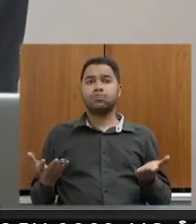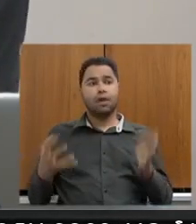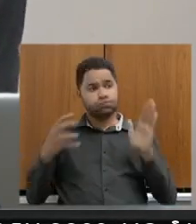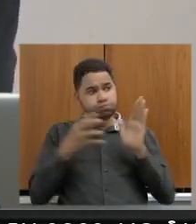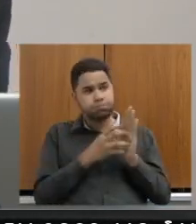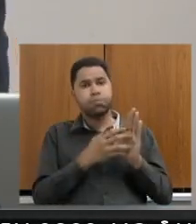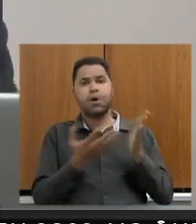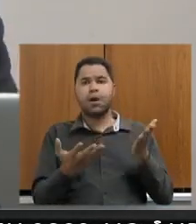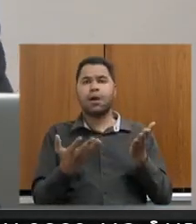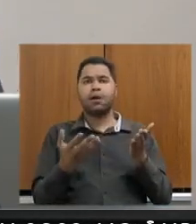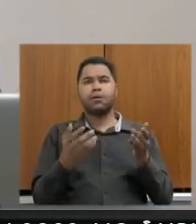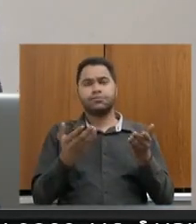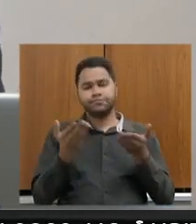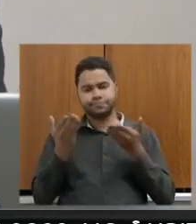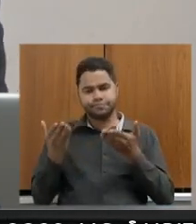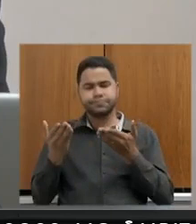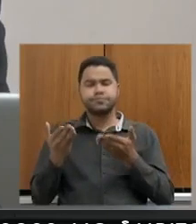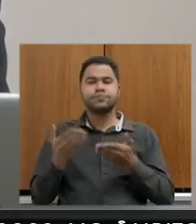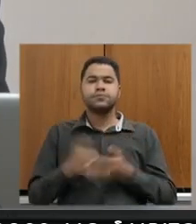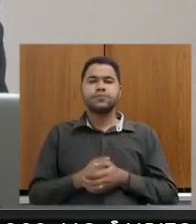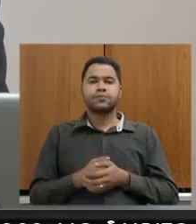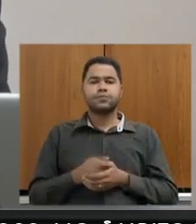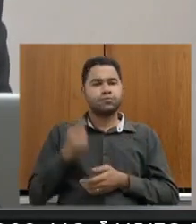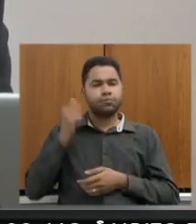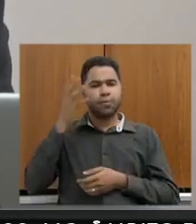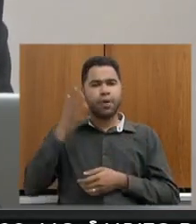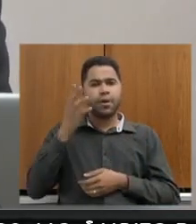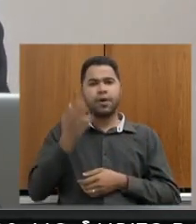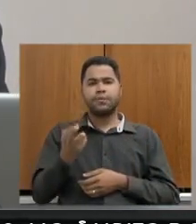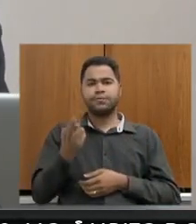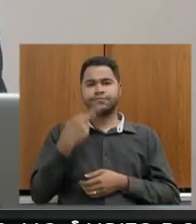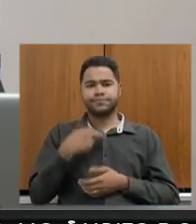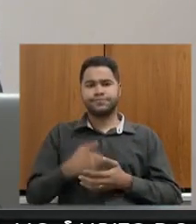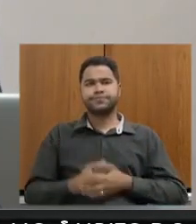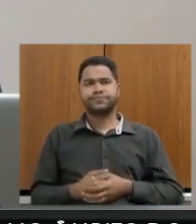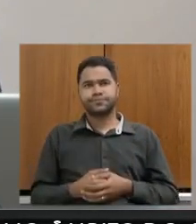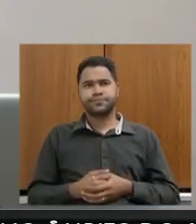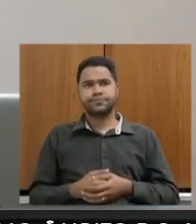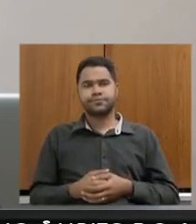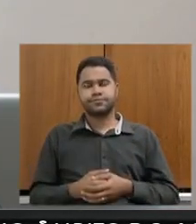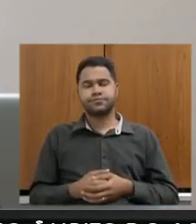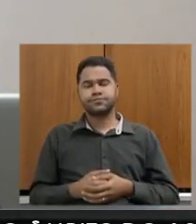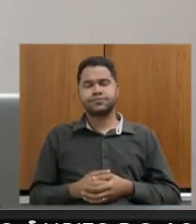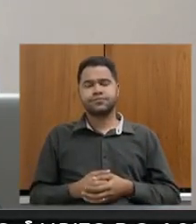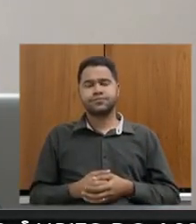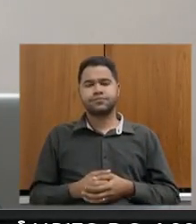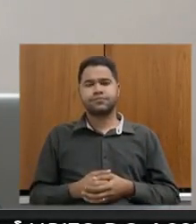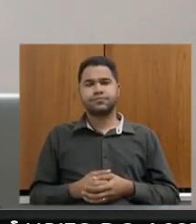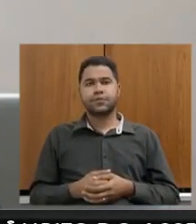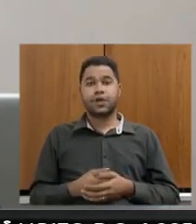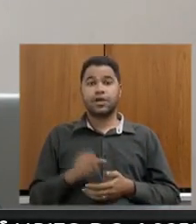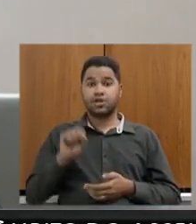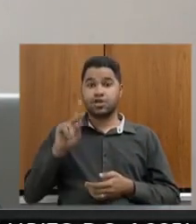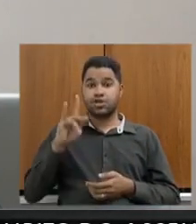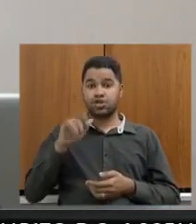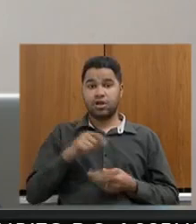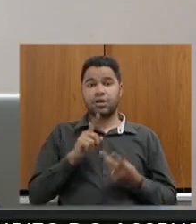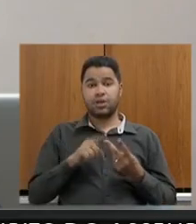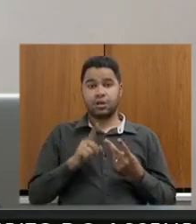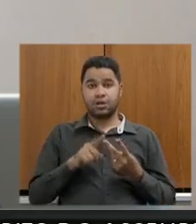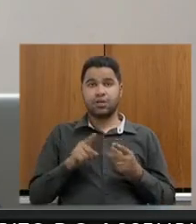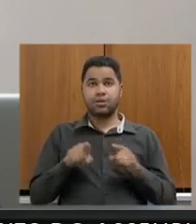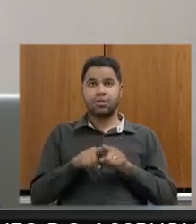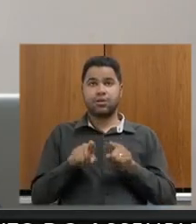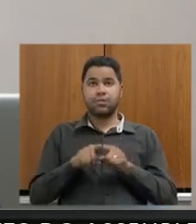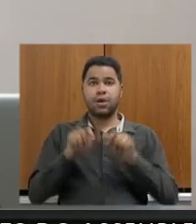efetivos passa a palavra é o Doutor Joaquim para fazer a resposta às indagações da deputada Sheila e em